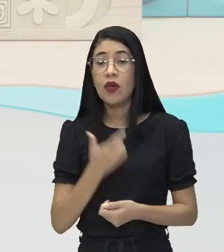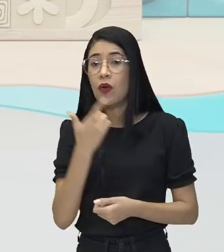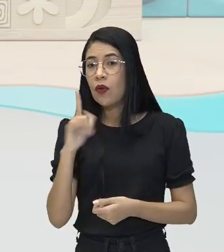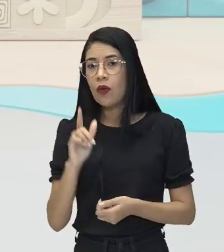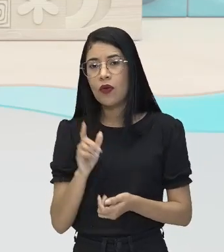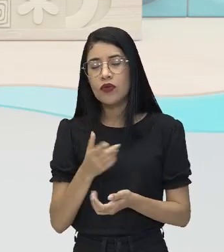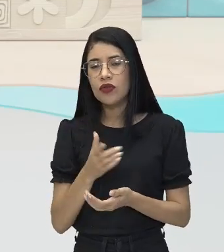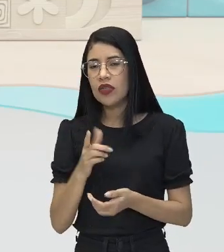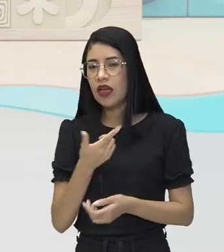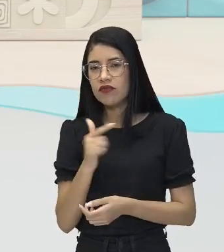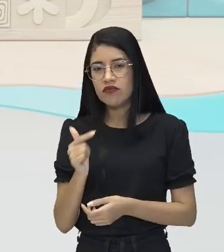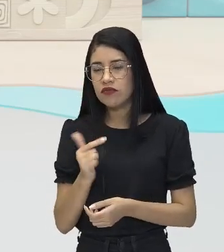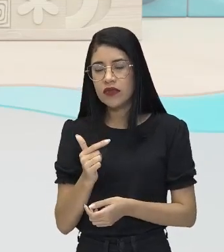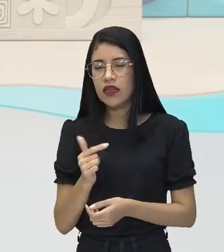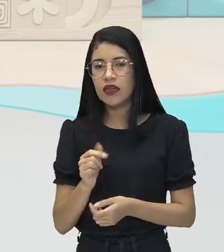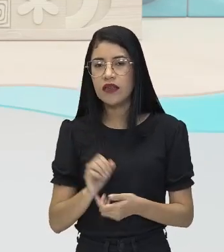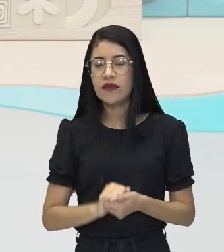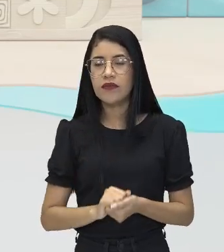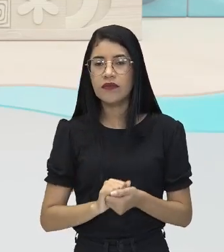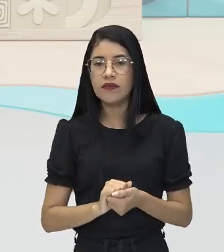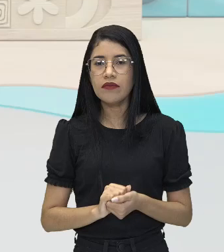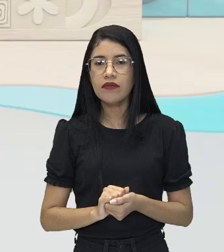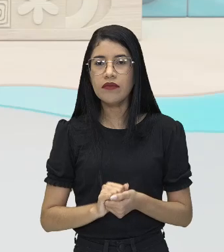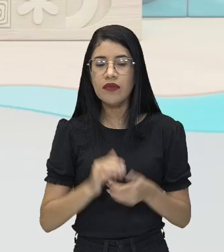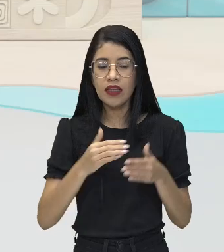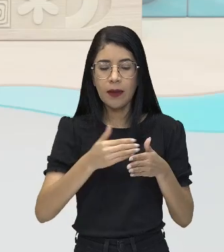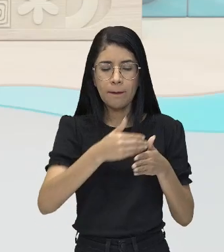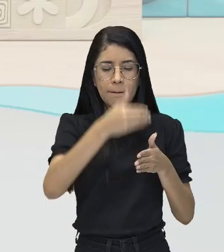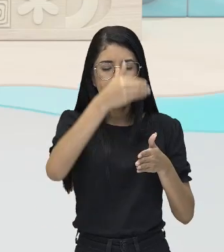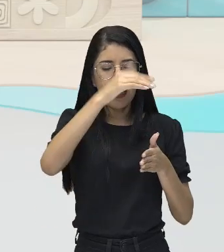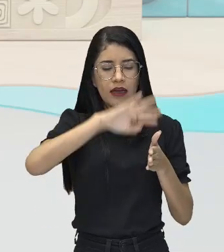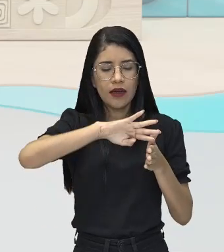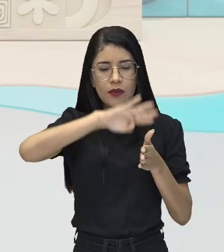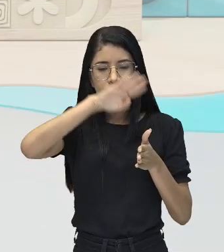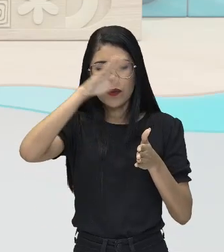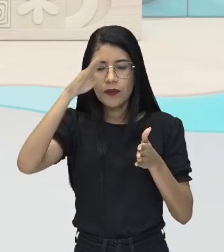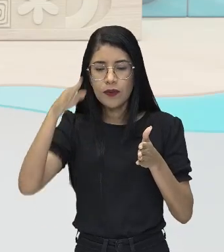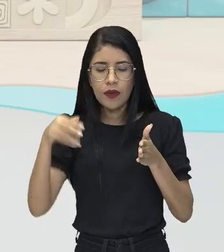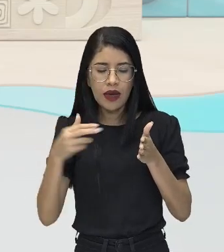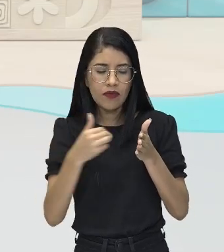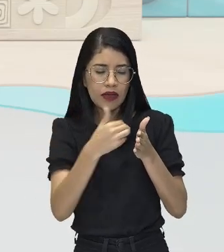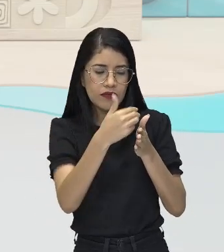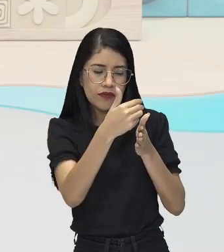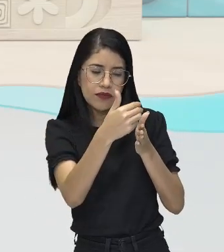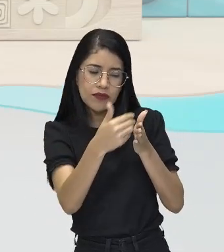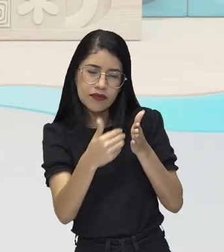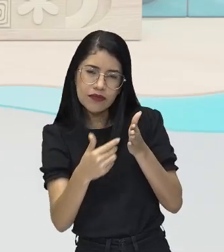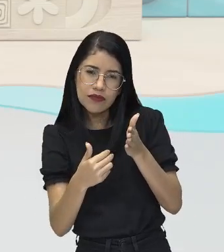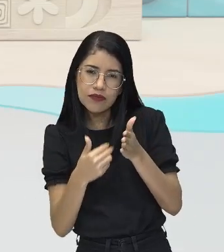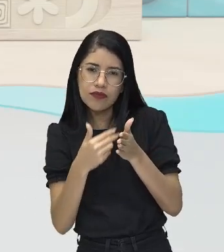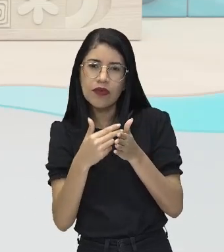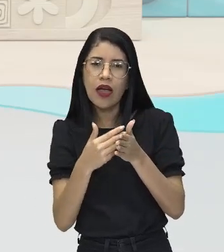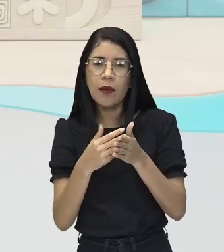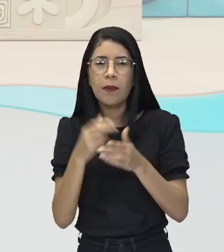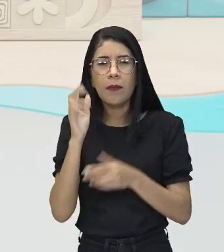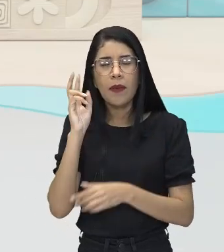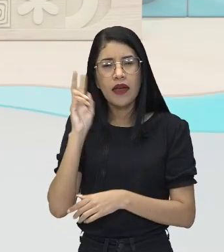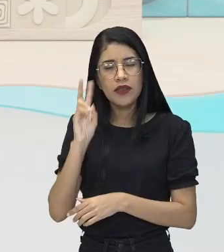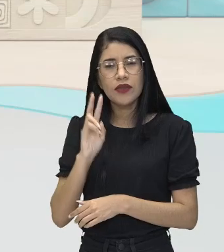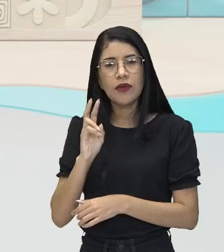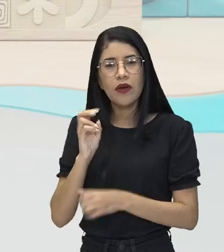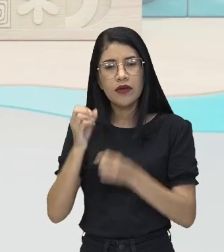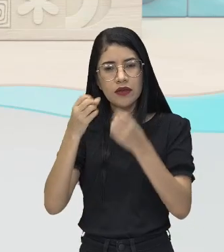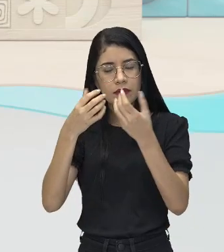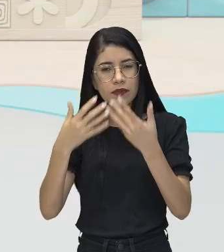do triunfo eles usam toda a parede, a estrutura do arco para fazer essas narrativas em alto